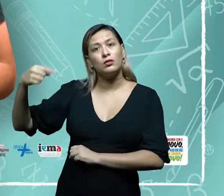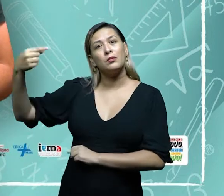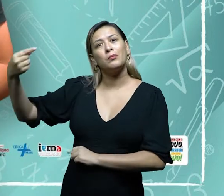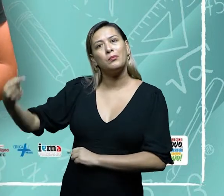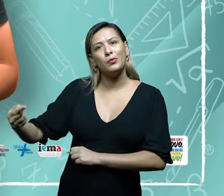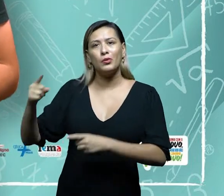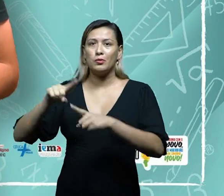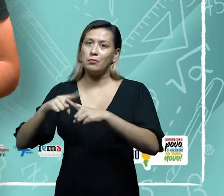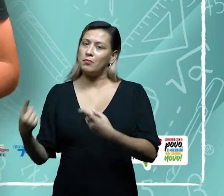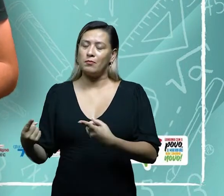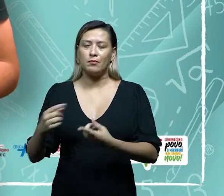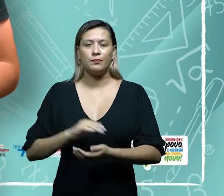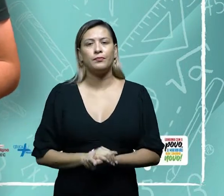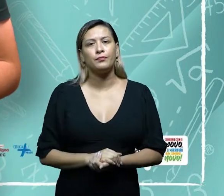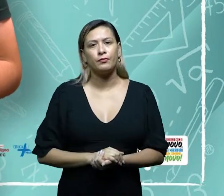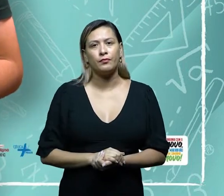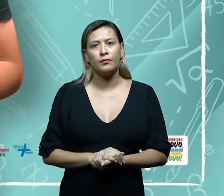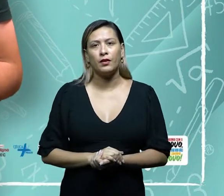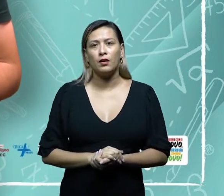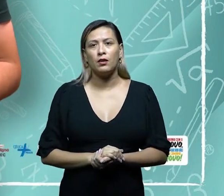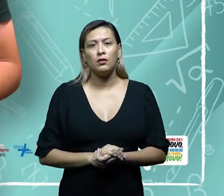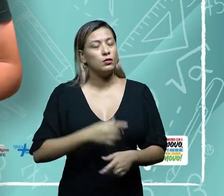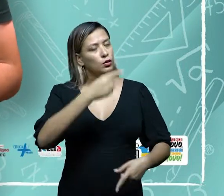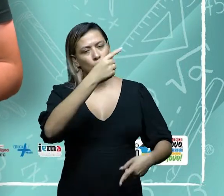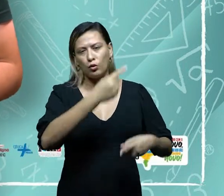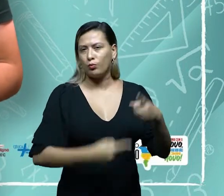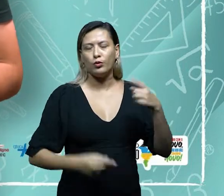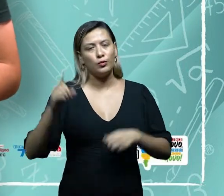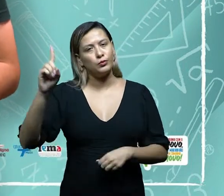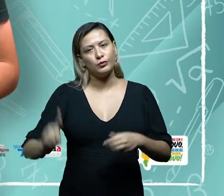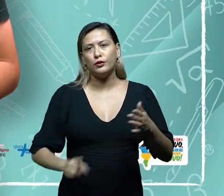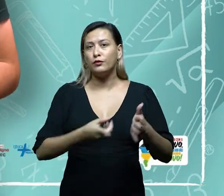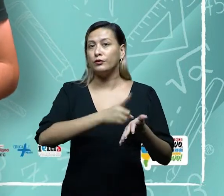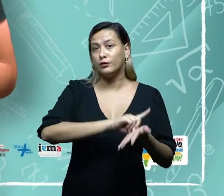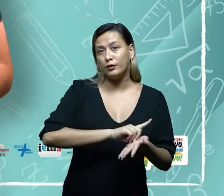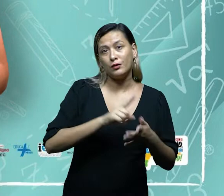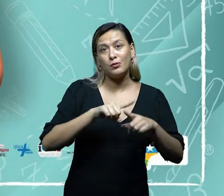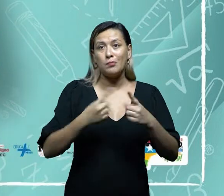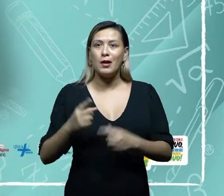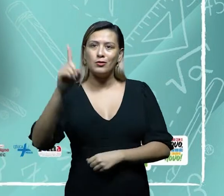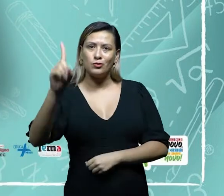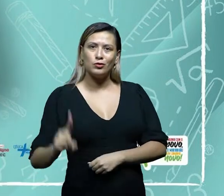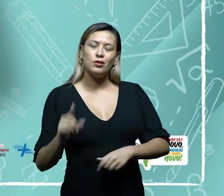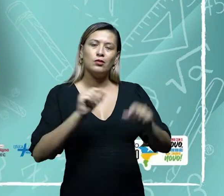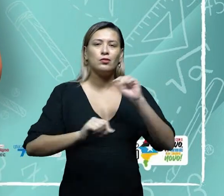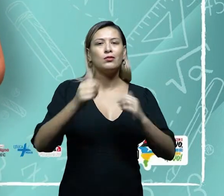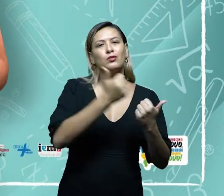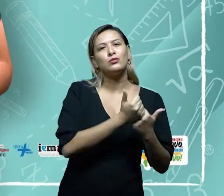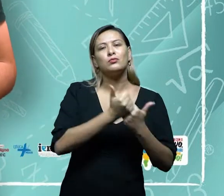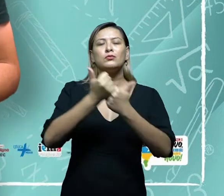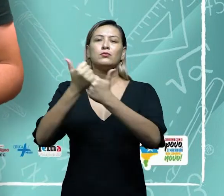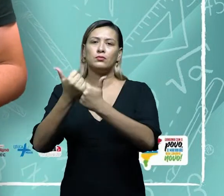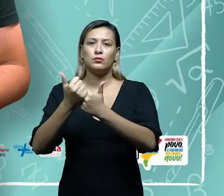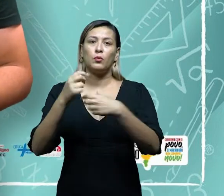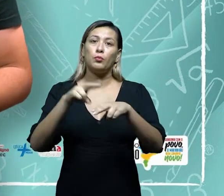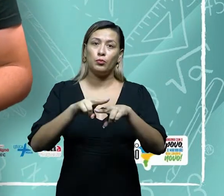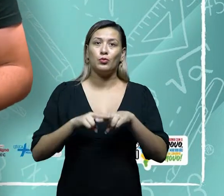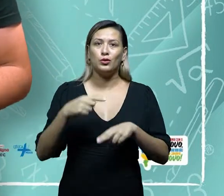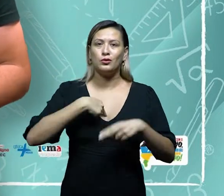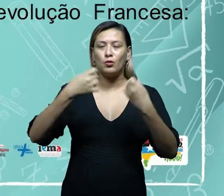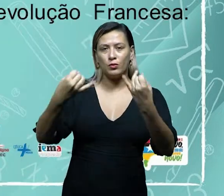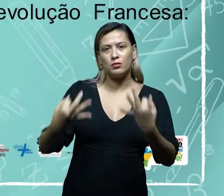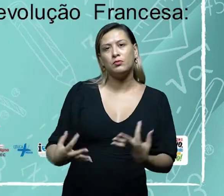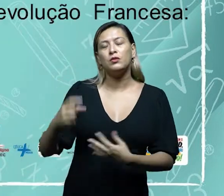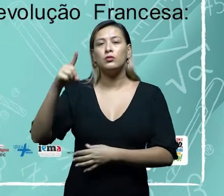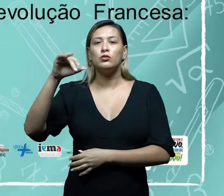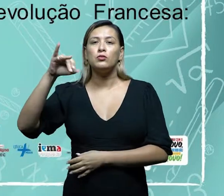que não exclui o direito anterior. Já o de gerações, não. A gente tem aquela ideia de substituição, tá bom? Então, eu gosto de falar em